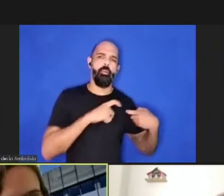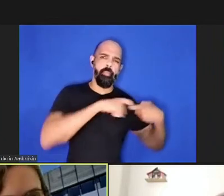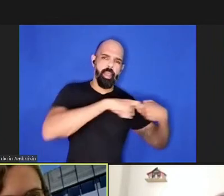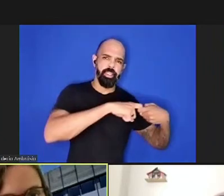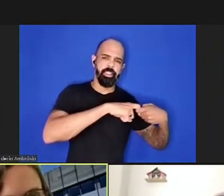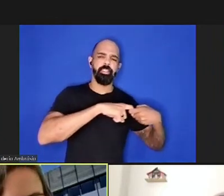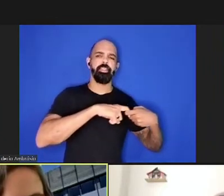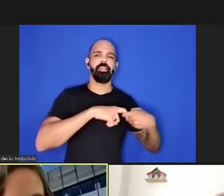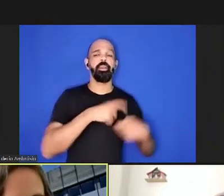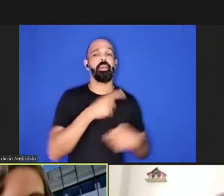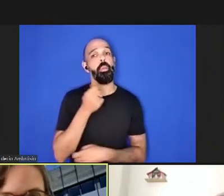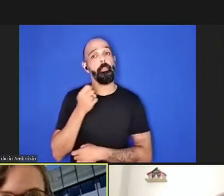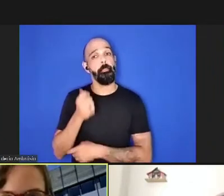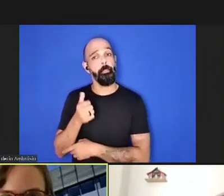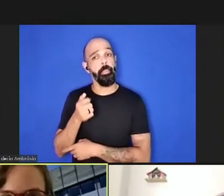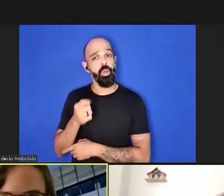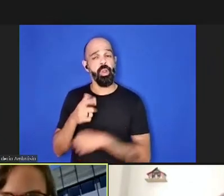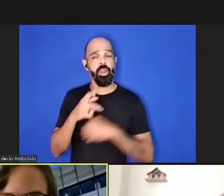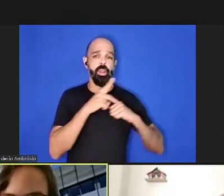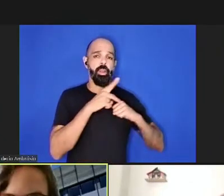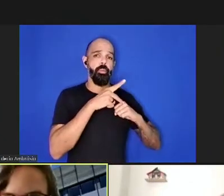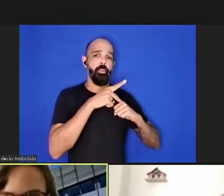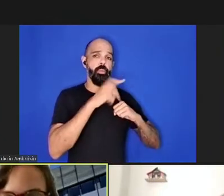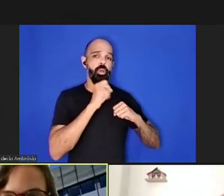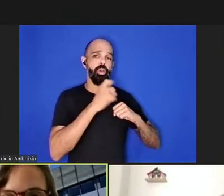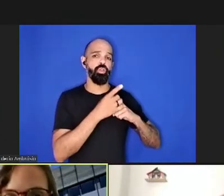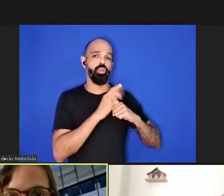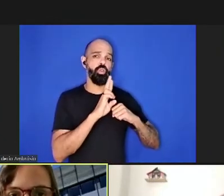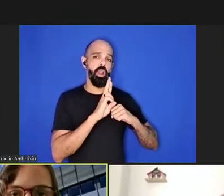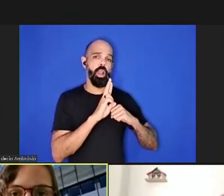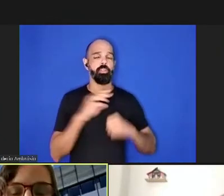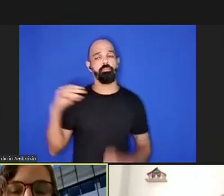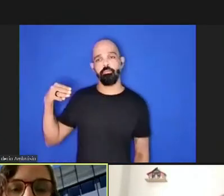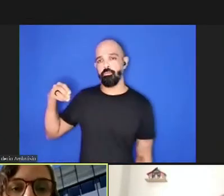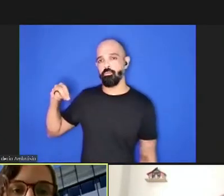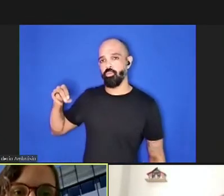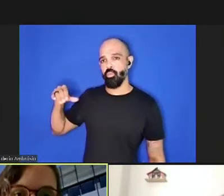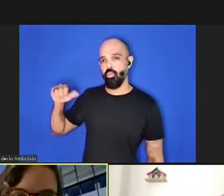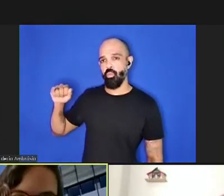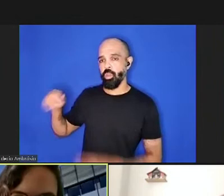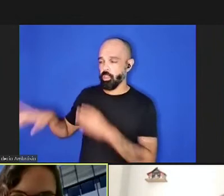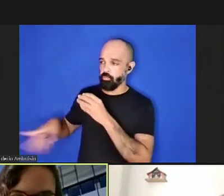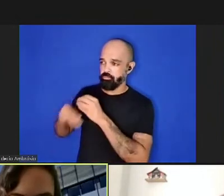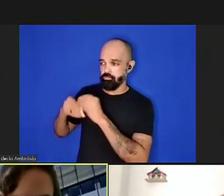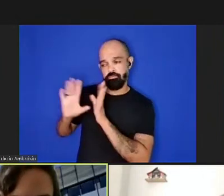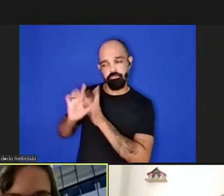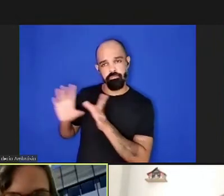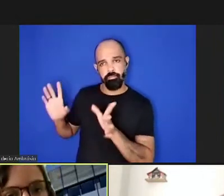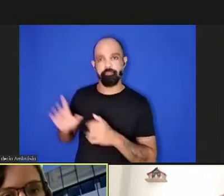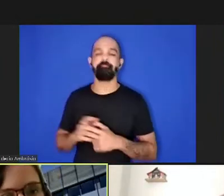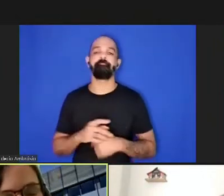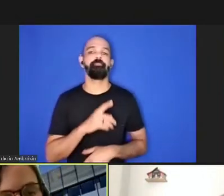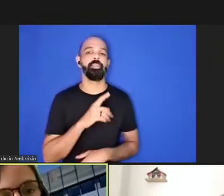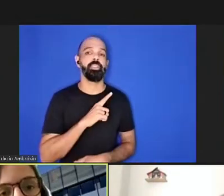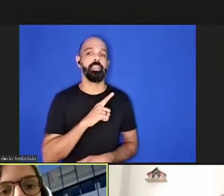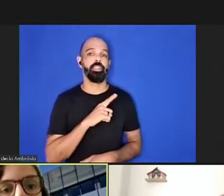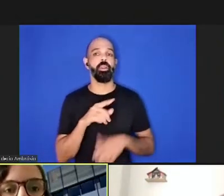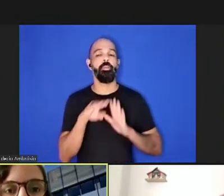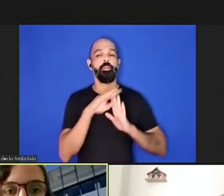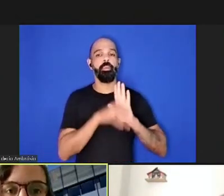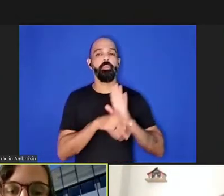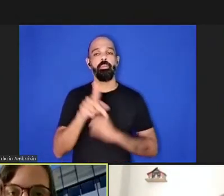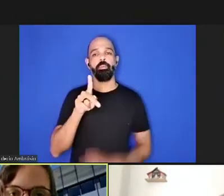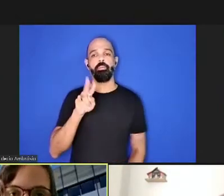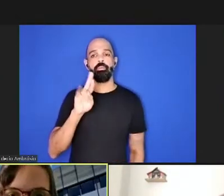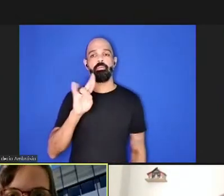pouca oferta em pós-doutorado. Então, vou deixar até a Mônica falar um pouco mais. A gente tem o programa Prime, que eu comentei, mas